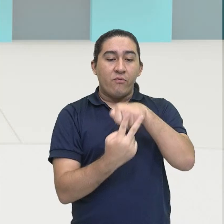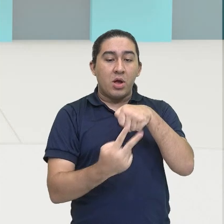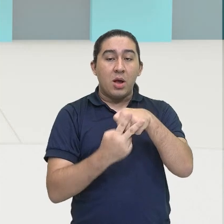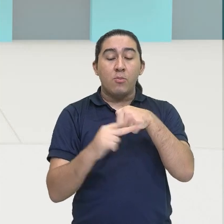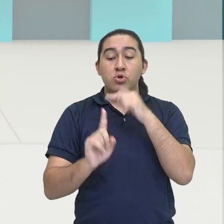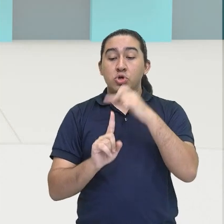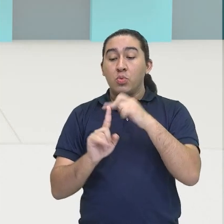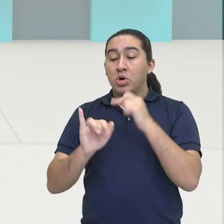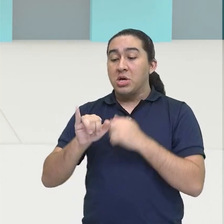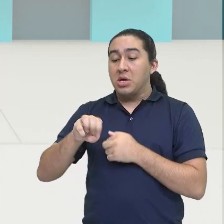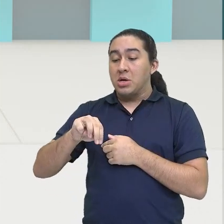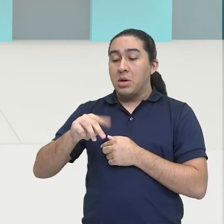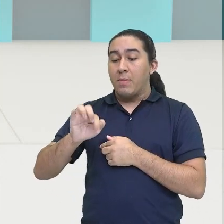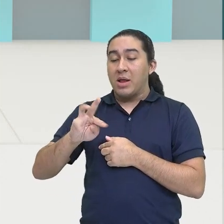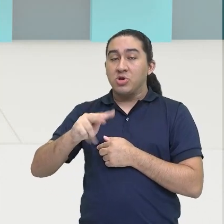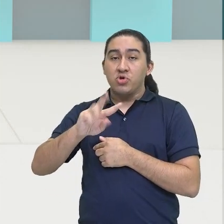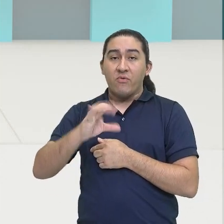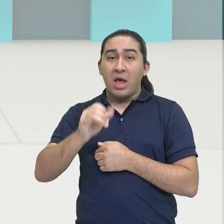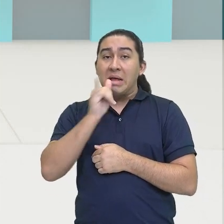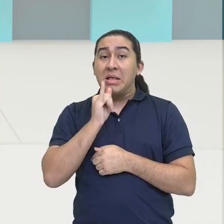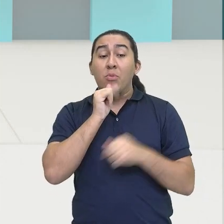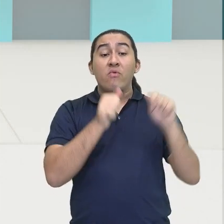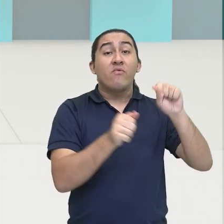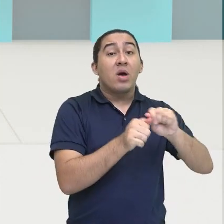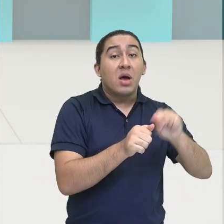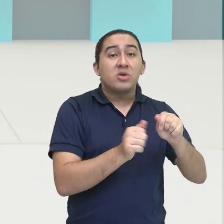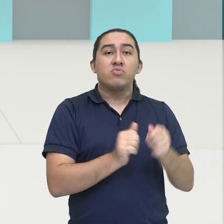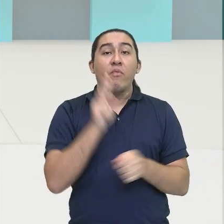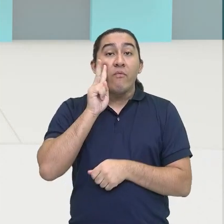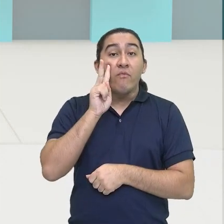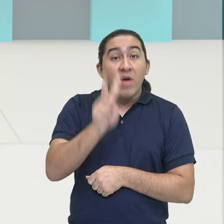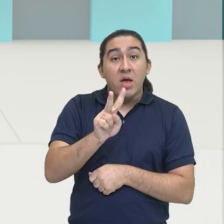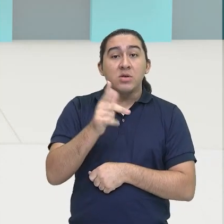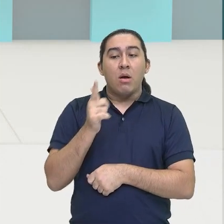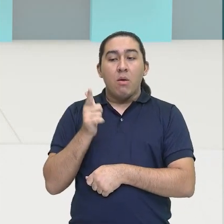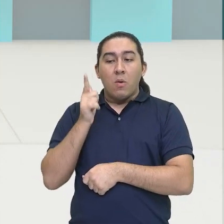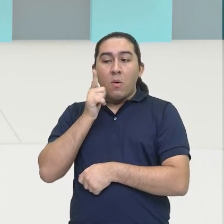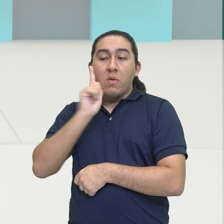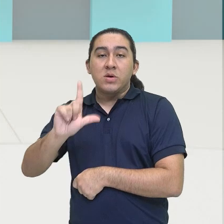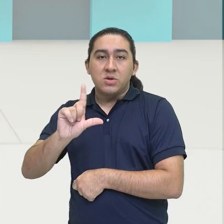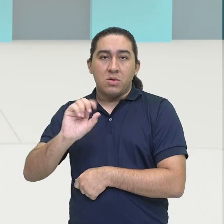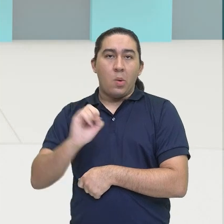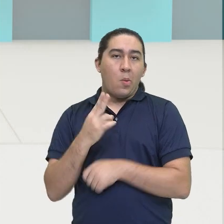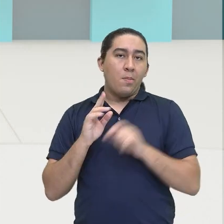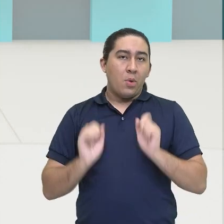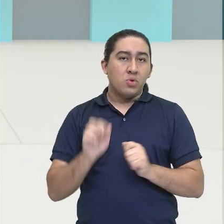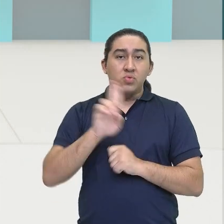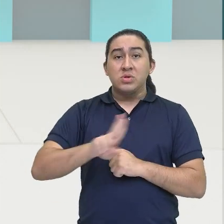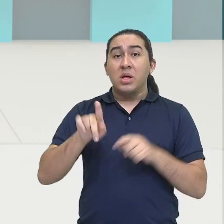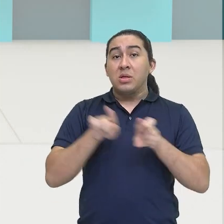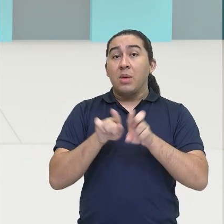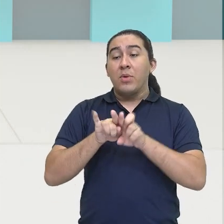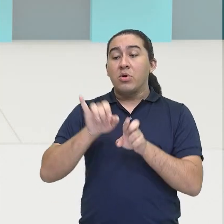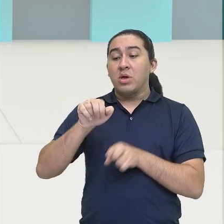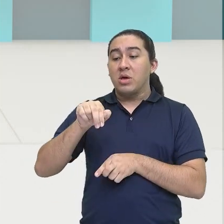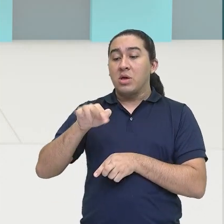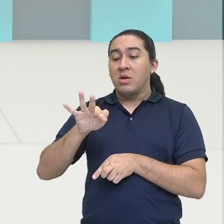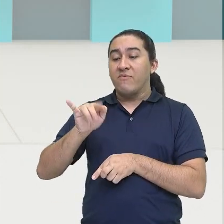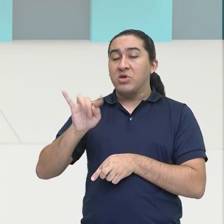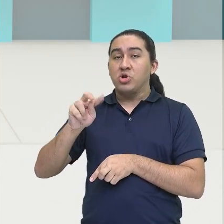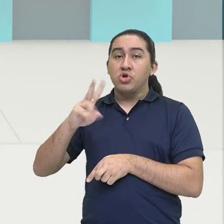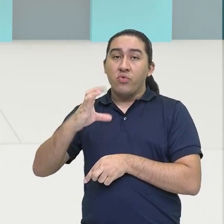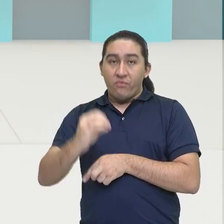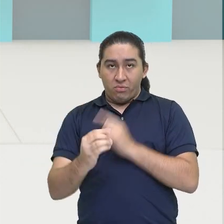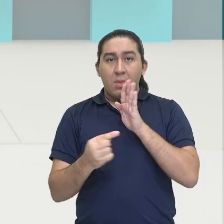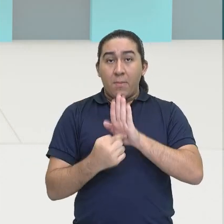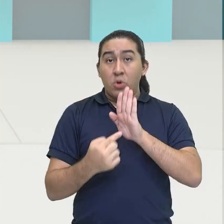indica a ordem. Faça, veja, conquiste. Mas também, por exemplo, eu posso usar o infinitivo para